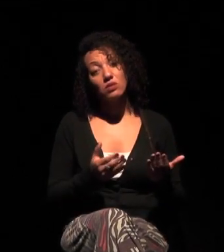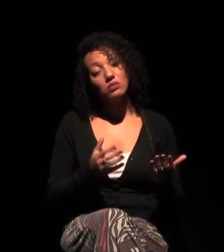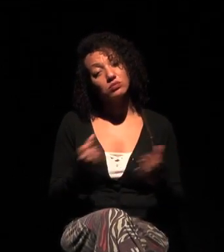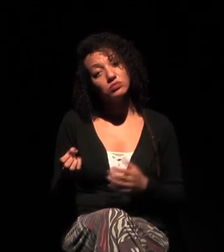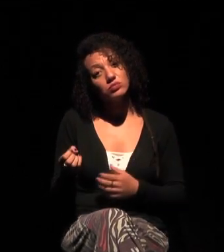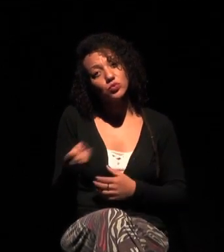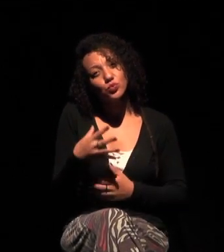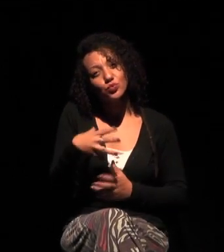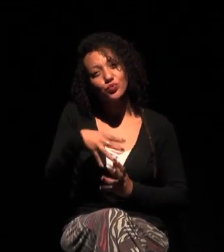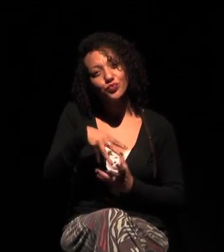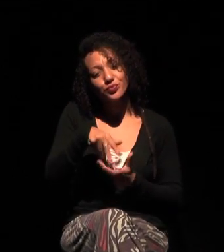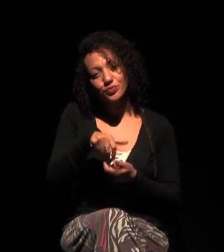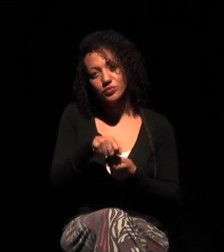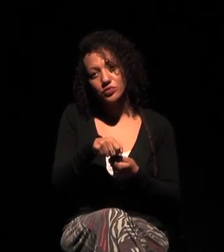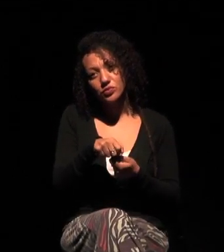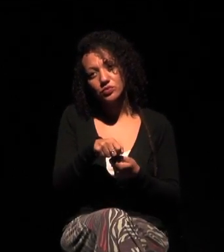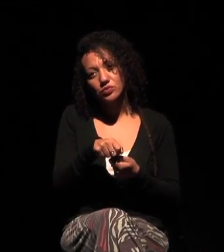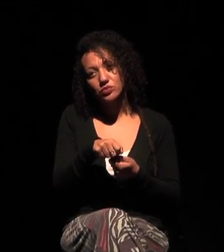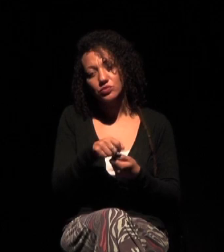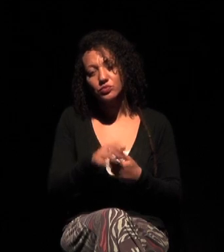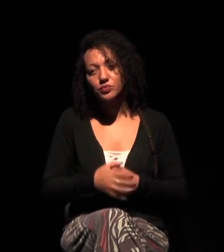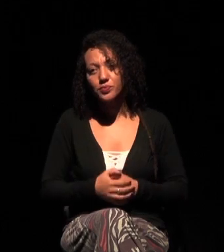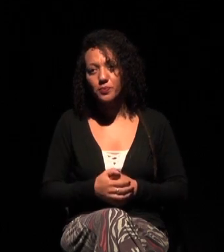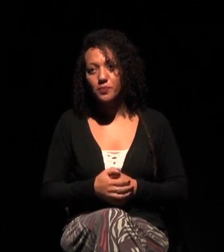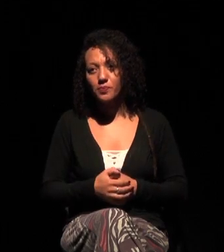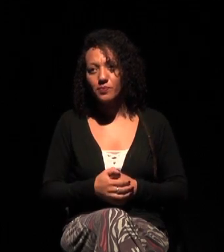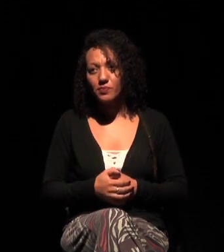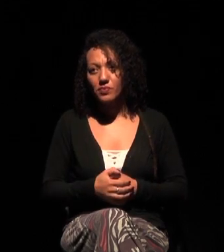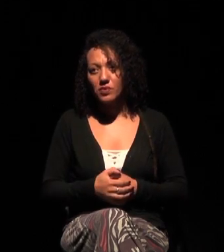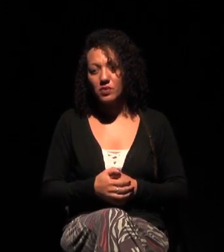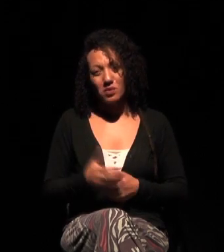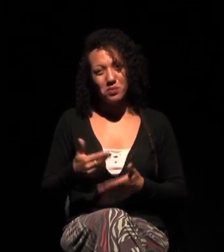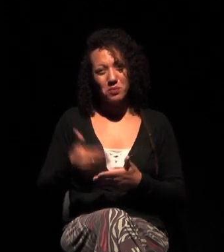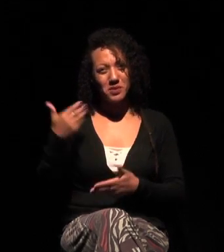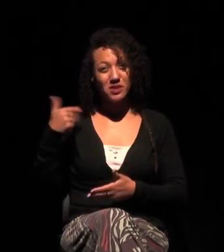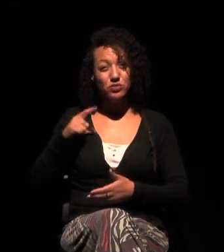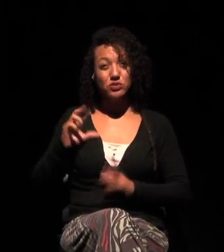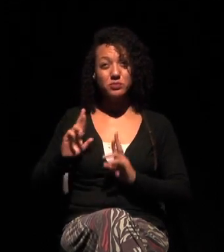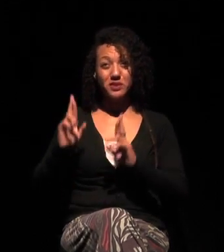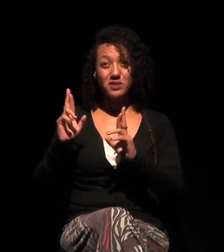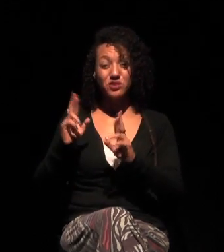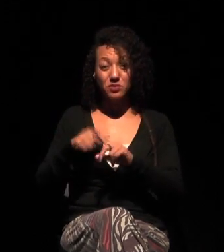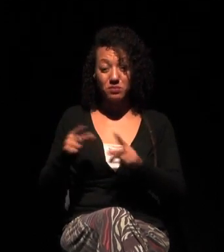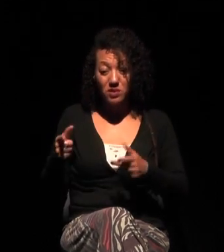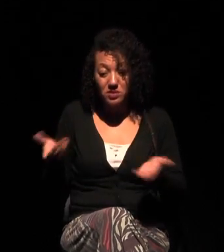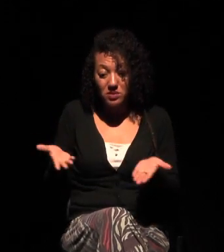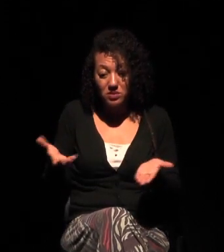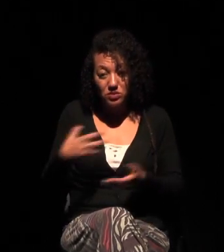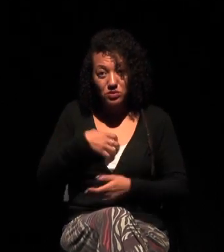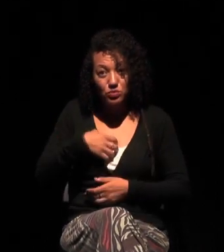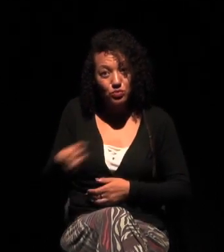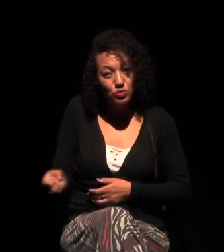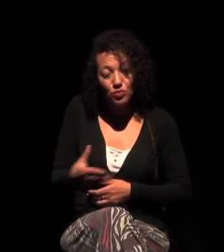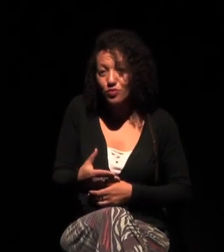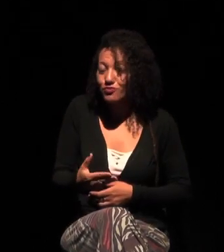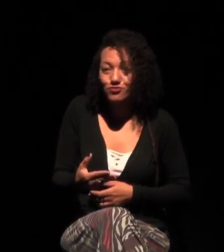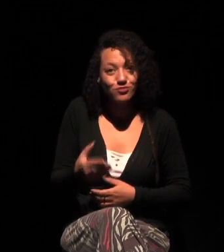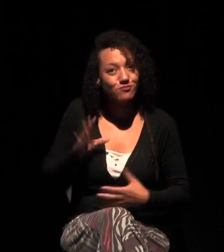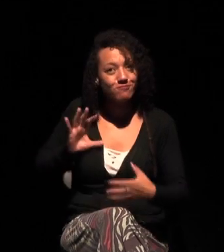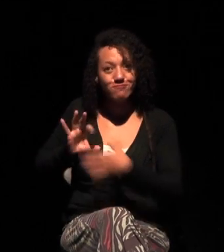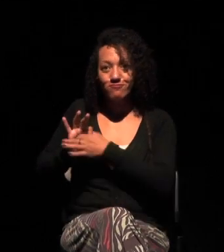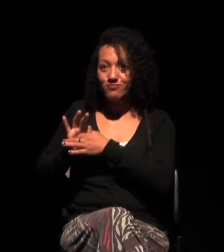é não respondeu aquilo que eram as expectativas criadas e há um consenso relativamente